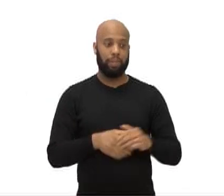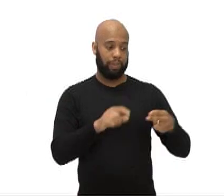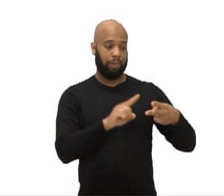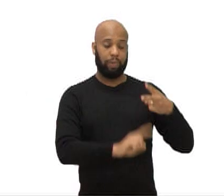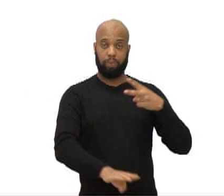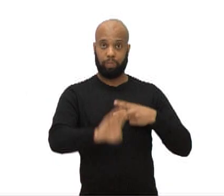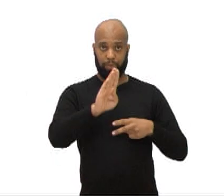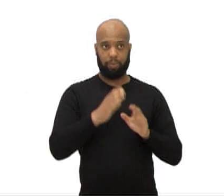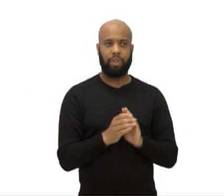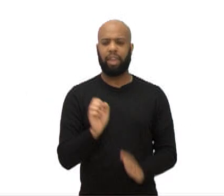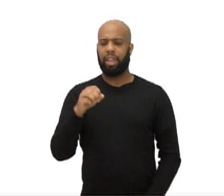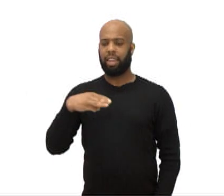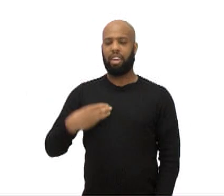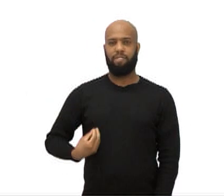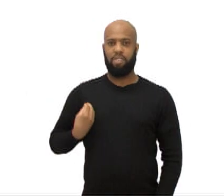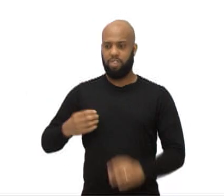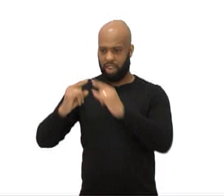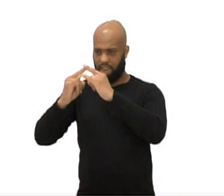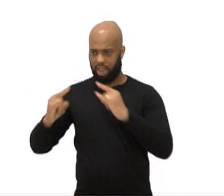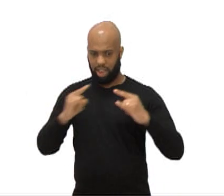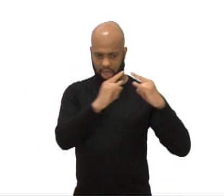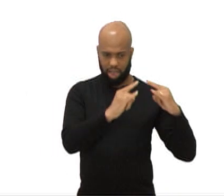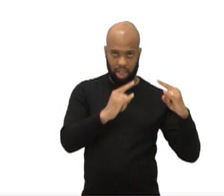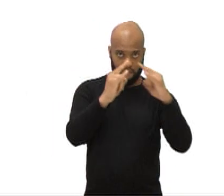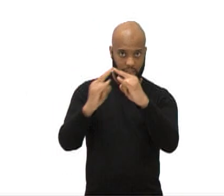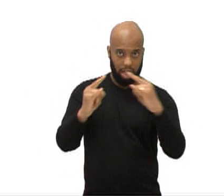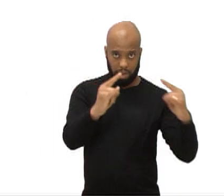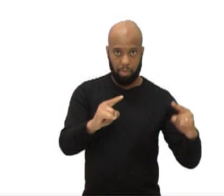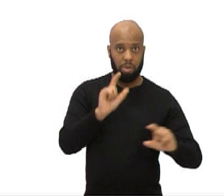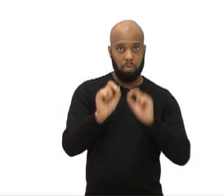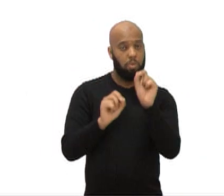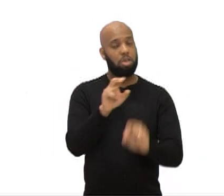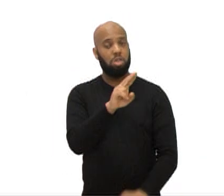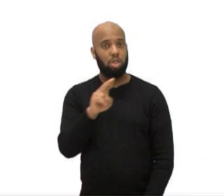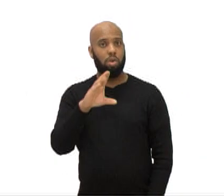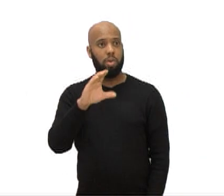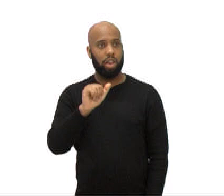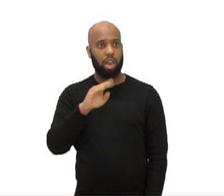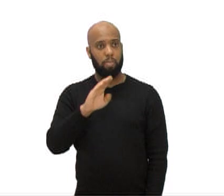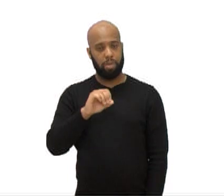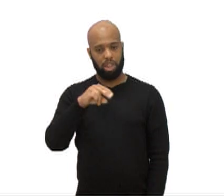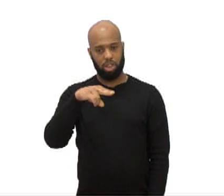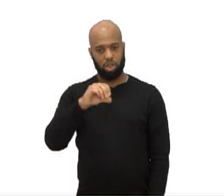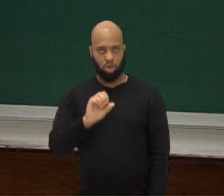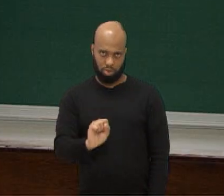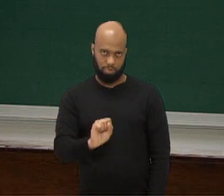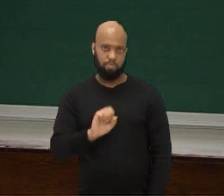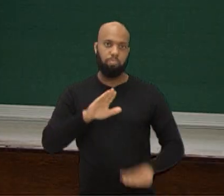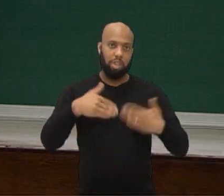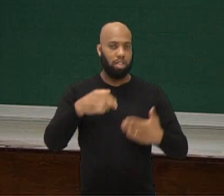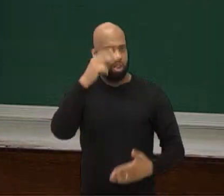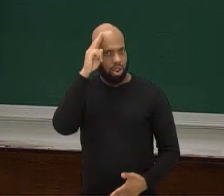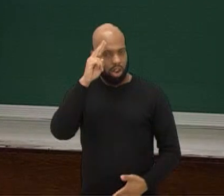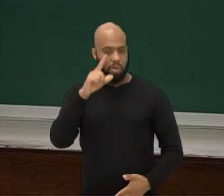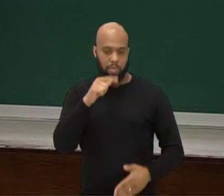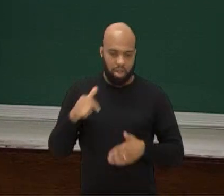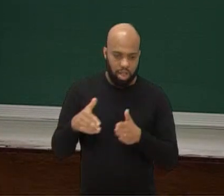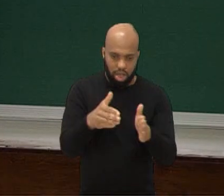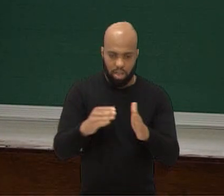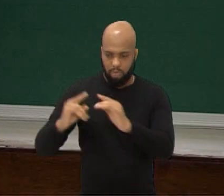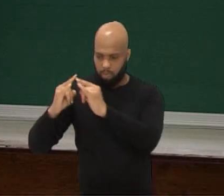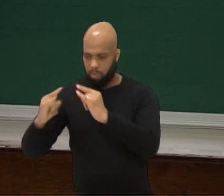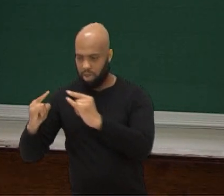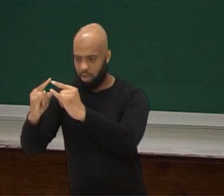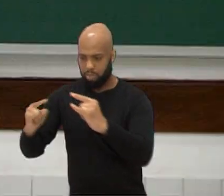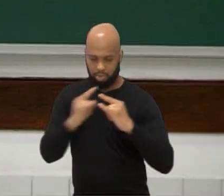B. Aqueles que moravam em cabanas às margens dos rios eram chamados de cabanos. Então, só lembrar do rio com a moradia, que